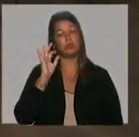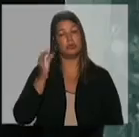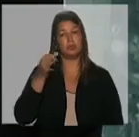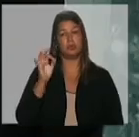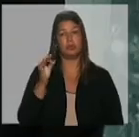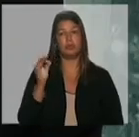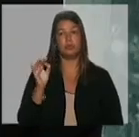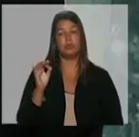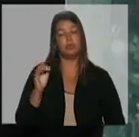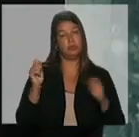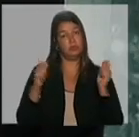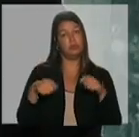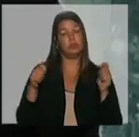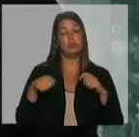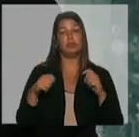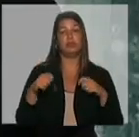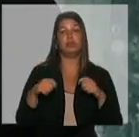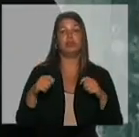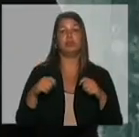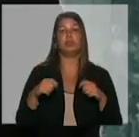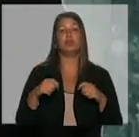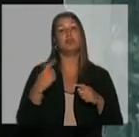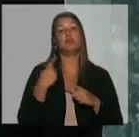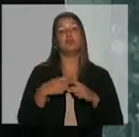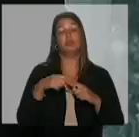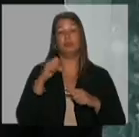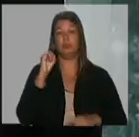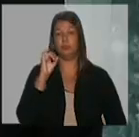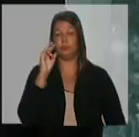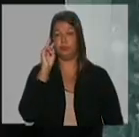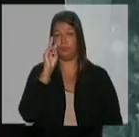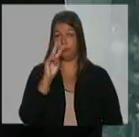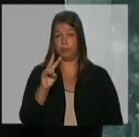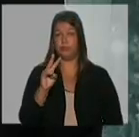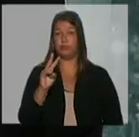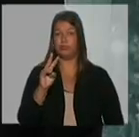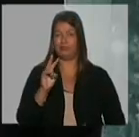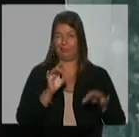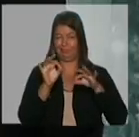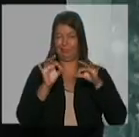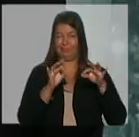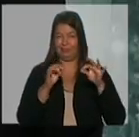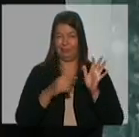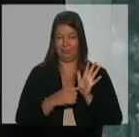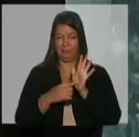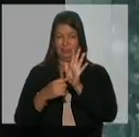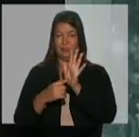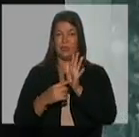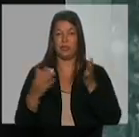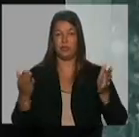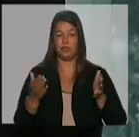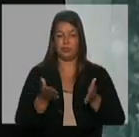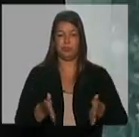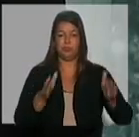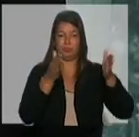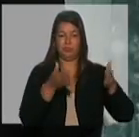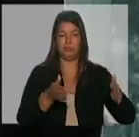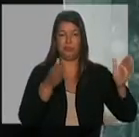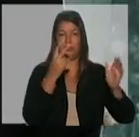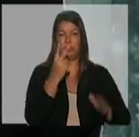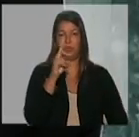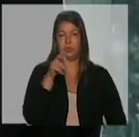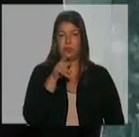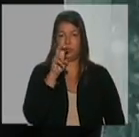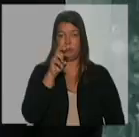é correto, porque veja bem, é possível, porque veja bem, se você olha aquela projeção que eu te dei, que hoje a gente produz 2,5 milhões de